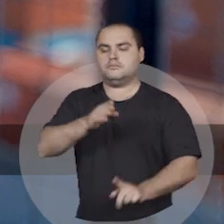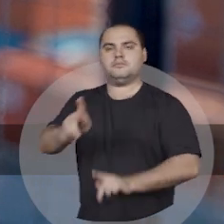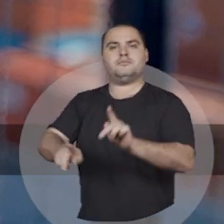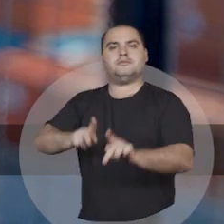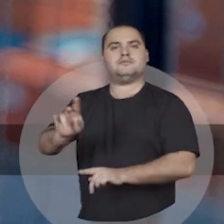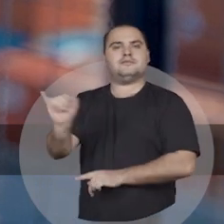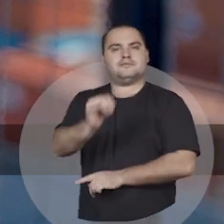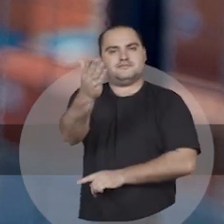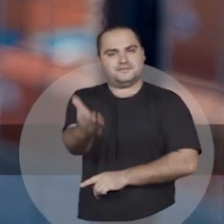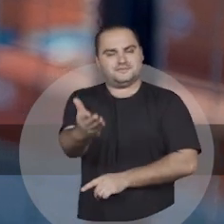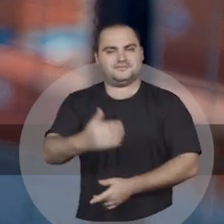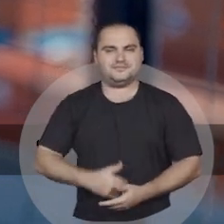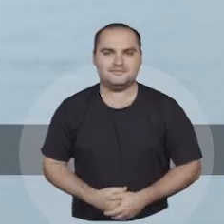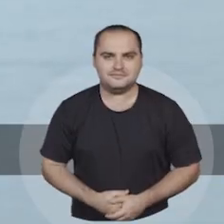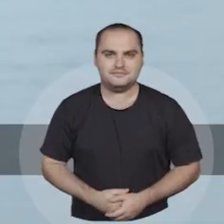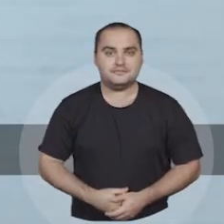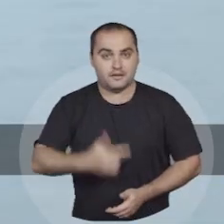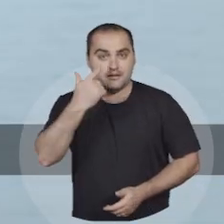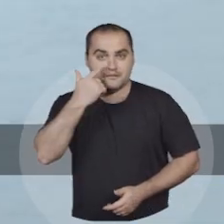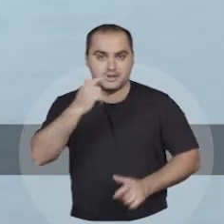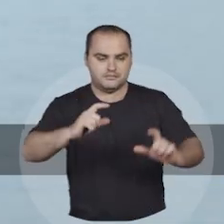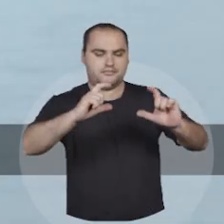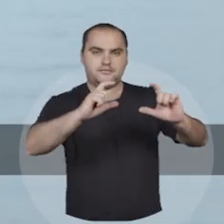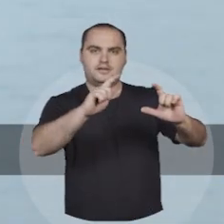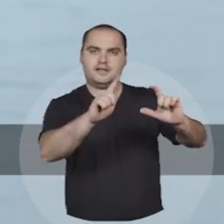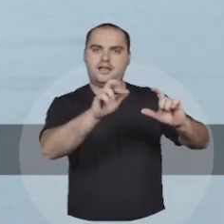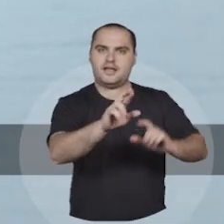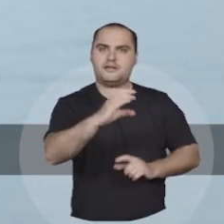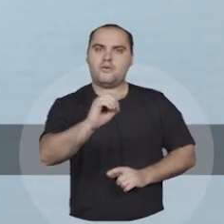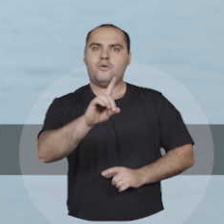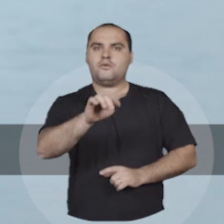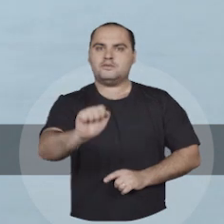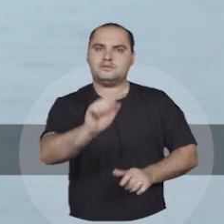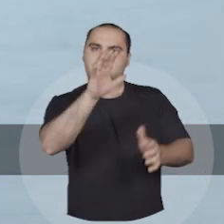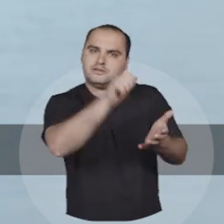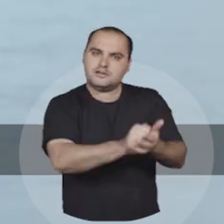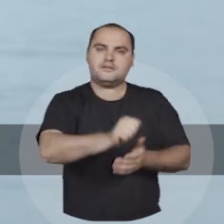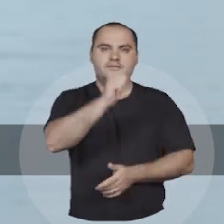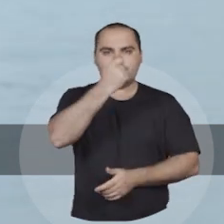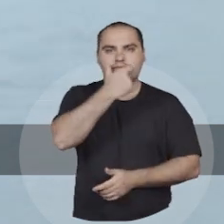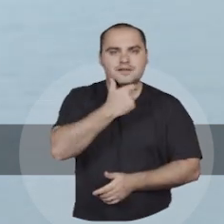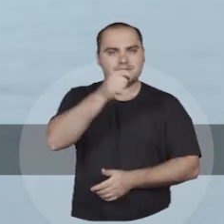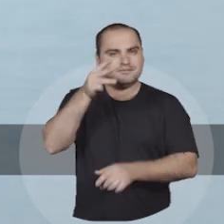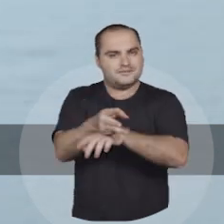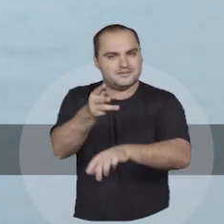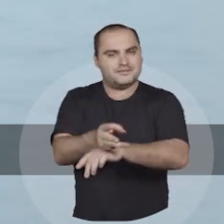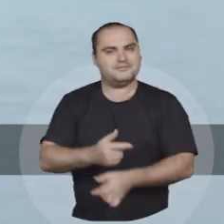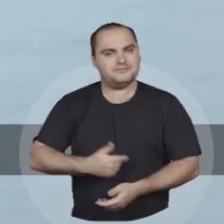para Itajaí e para você. Aponte a câmera do seu celular para o QR Code e inscreva-se no canal do Volney no